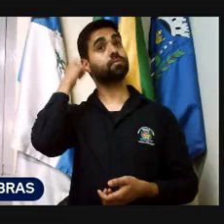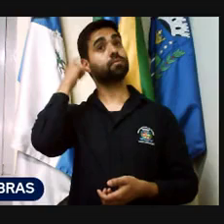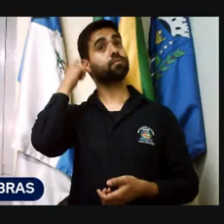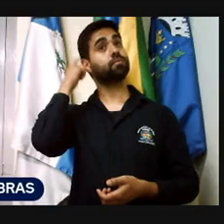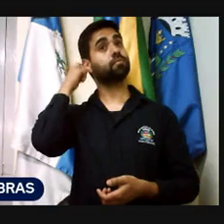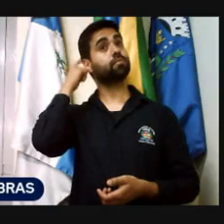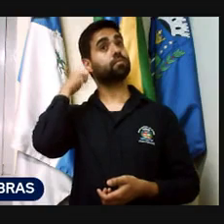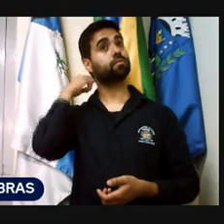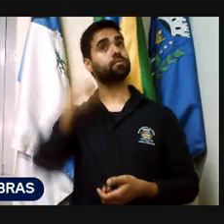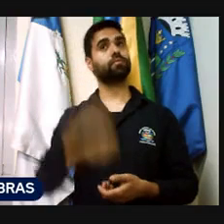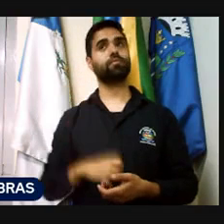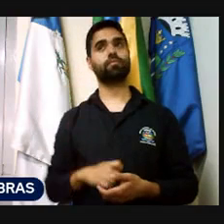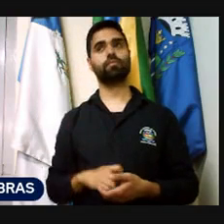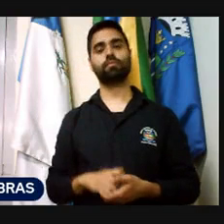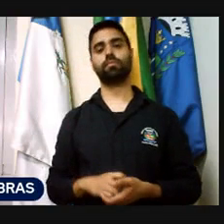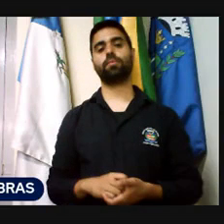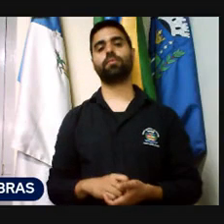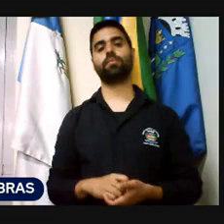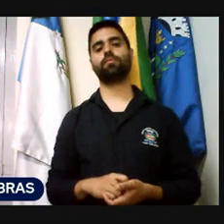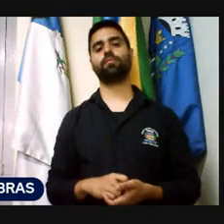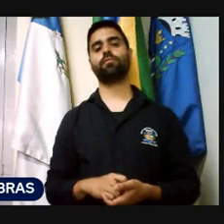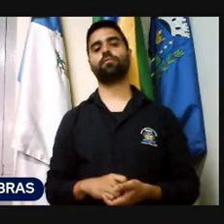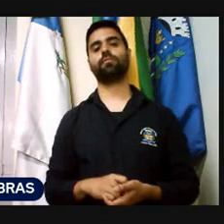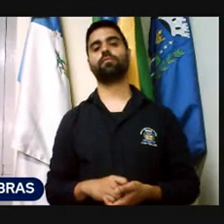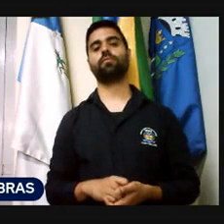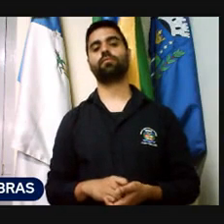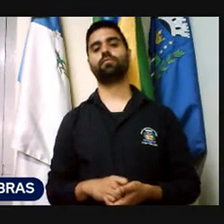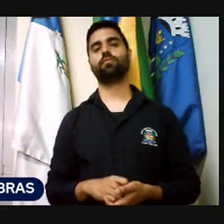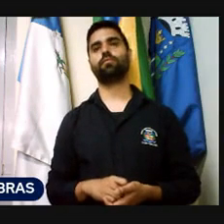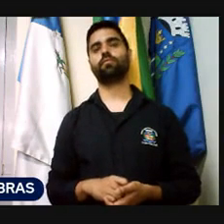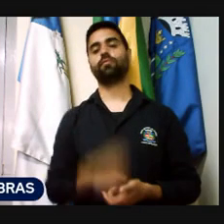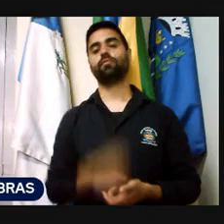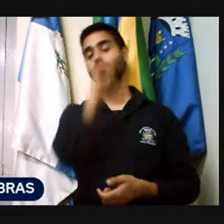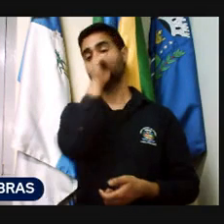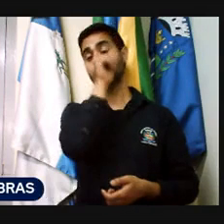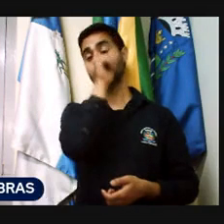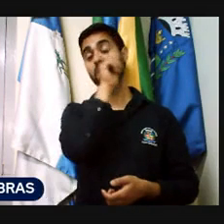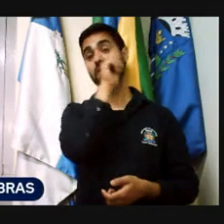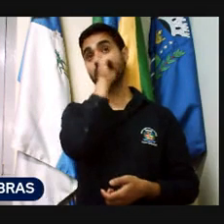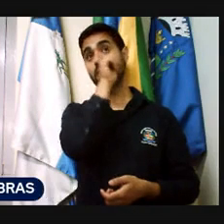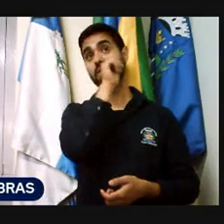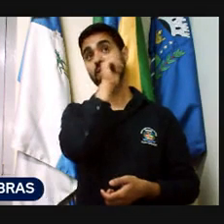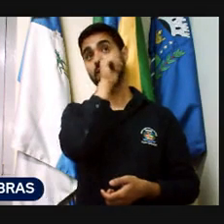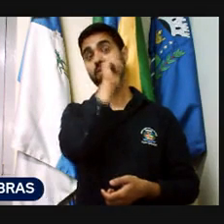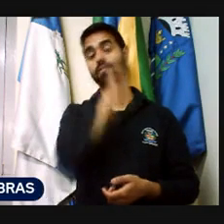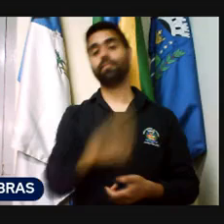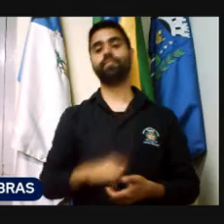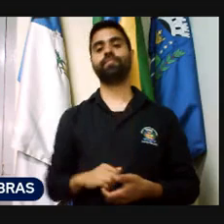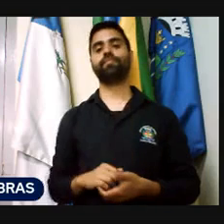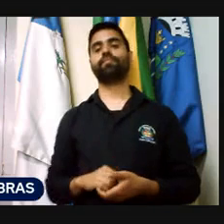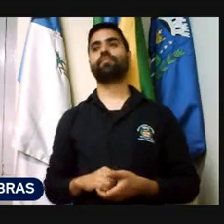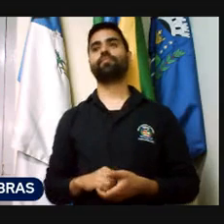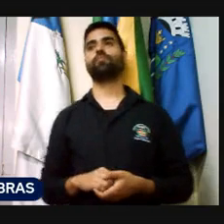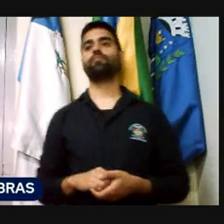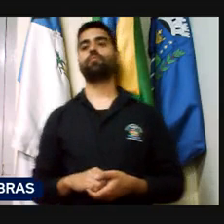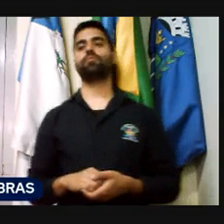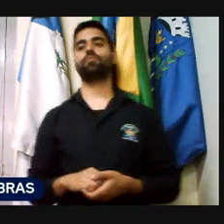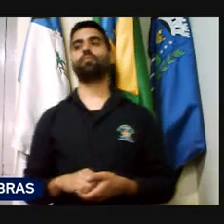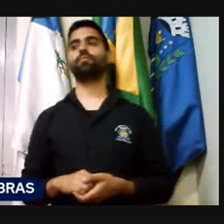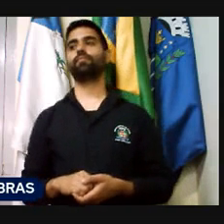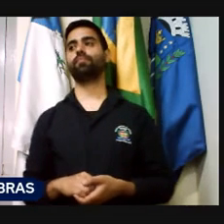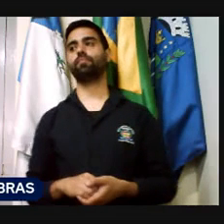Amauri. Vereador Zé Reinaldo, aprova. Vereador Celcino Bar. Vereador Pedro Graça. Saulo Correia,